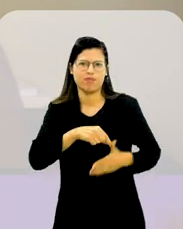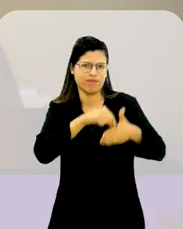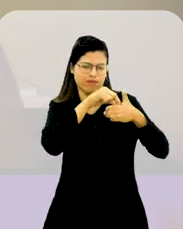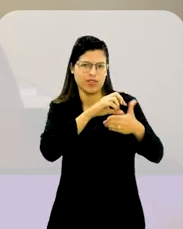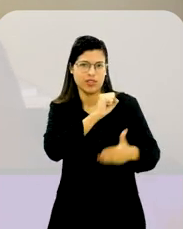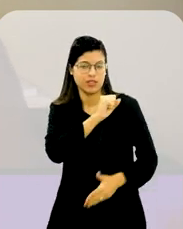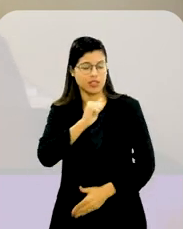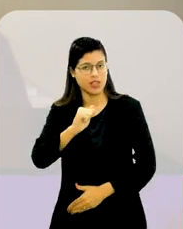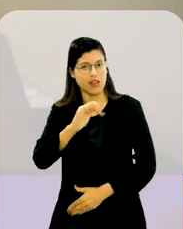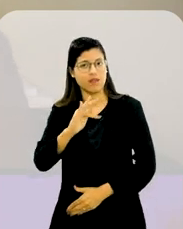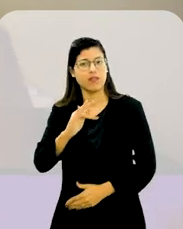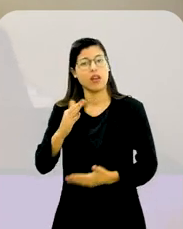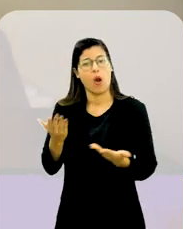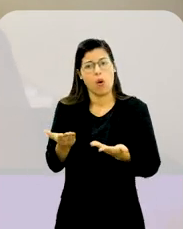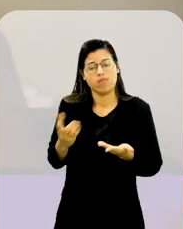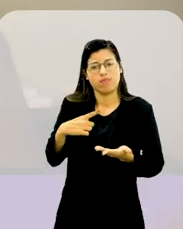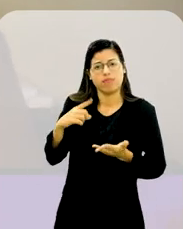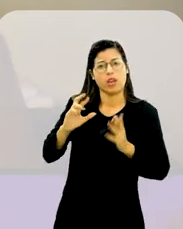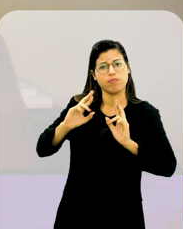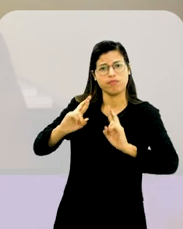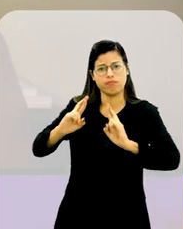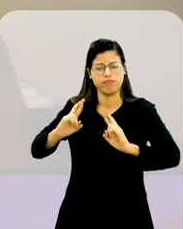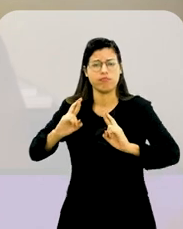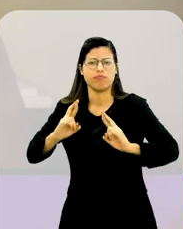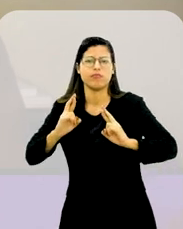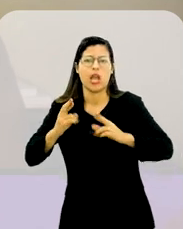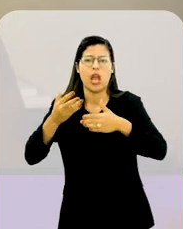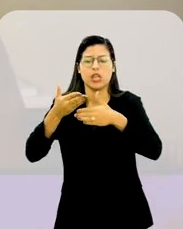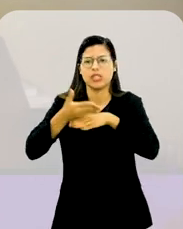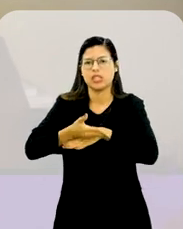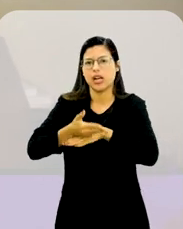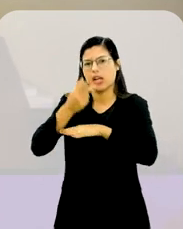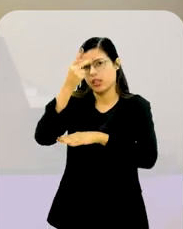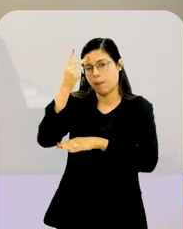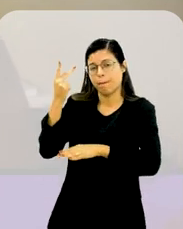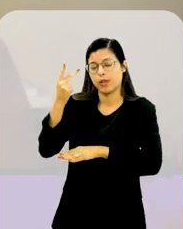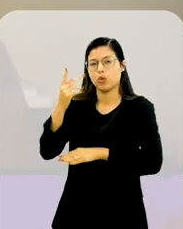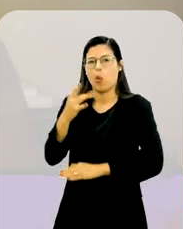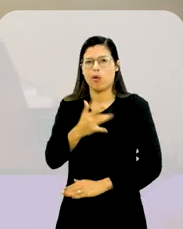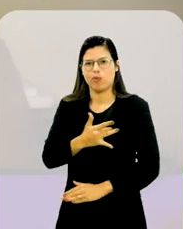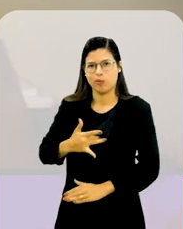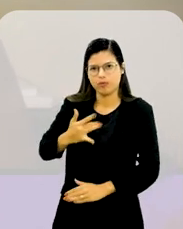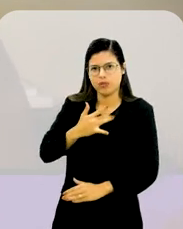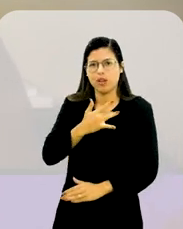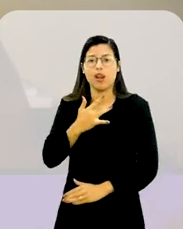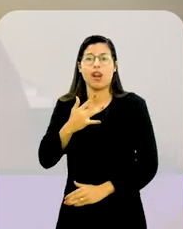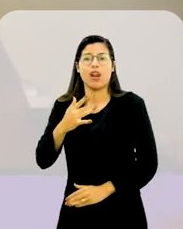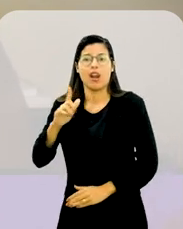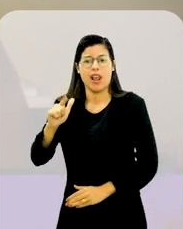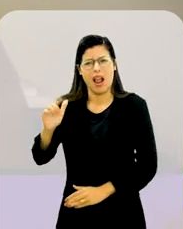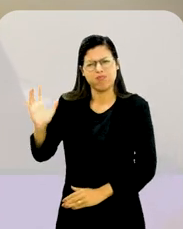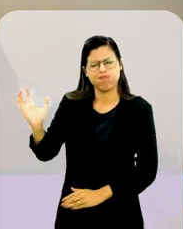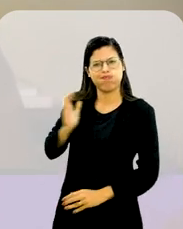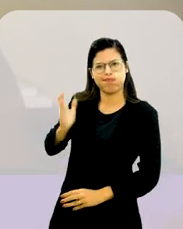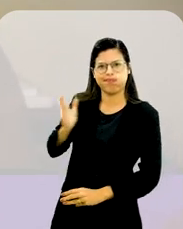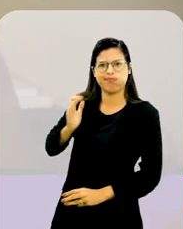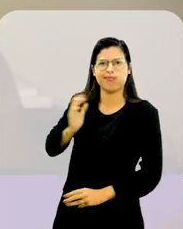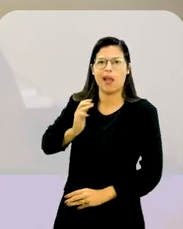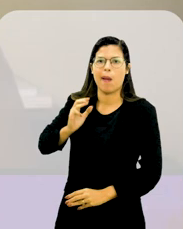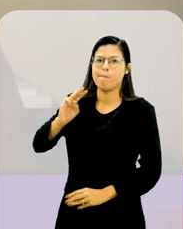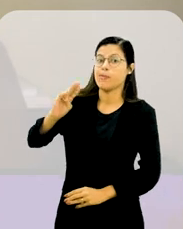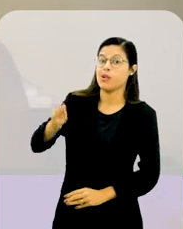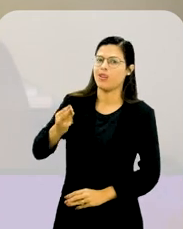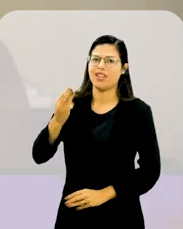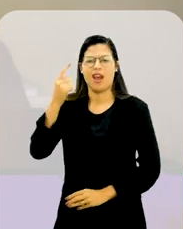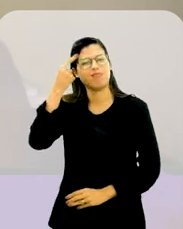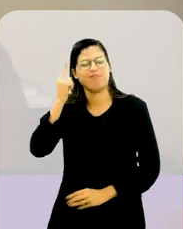frente da saf e agora vive essa expectativa né da chegada de um cruzeirense Nato milionário Para Não Dizer bilionário